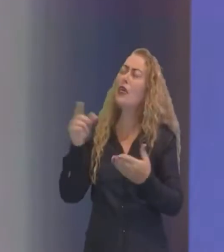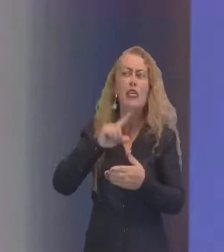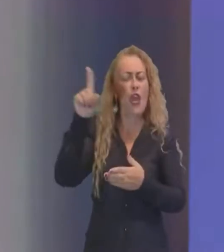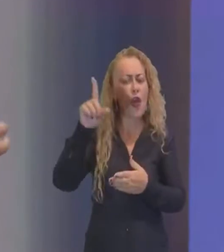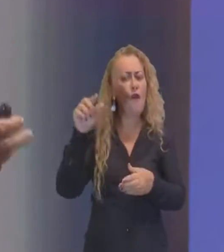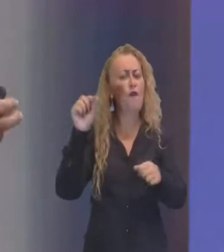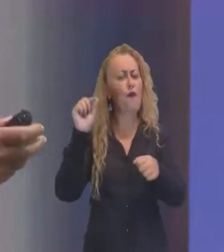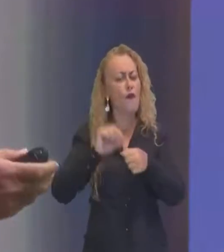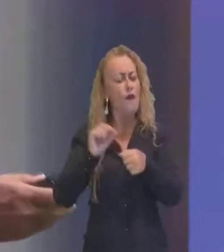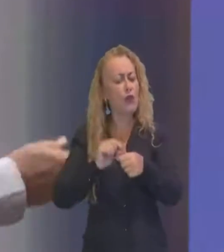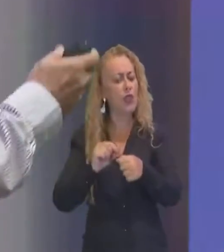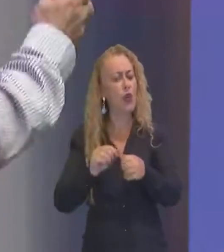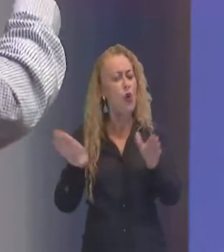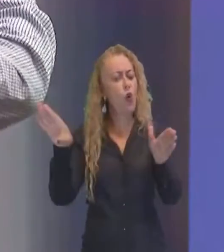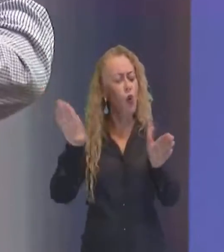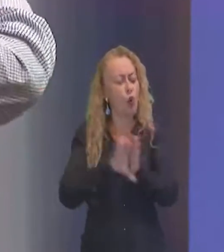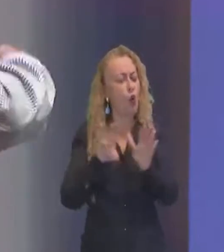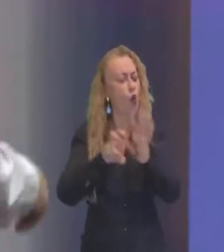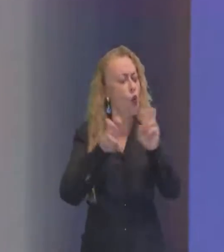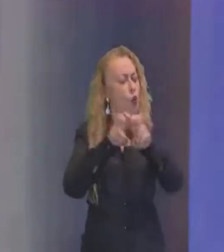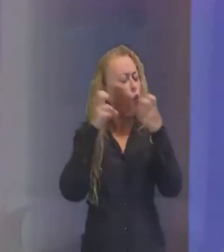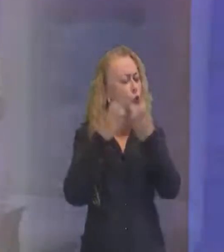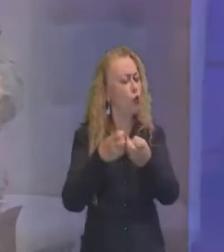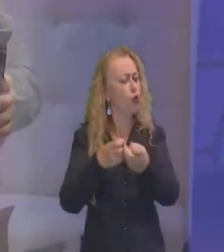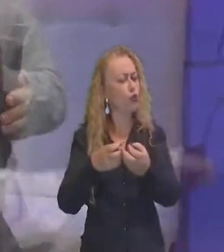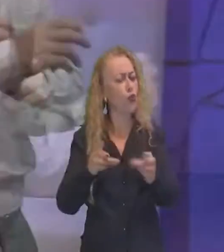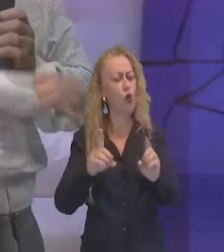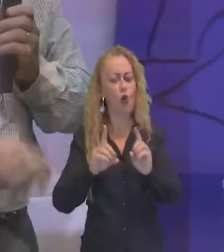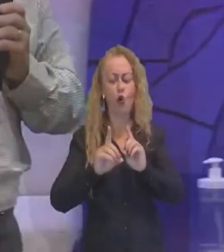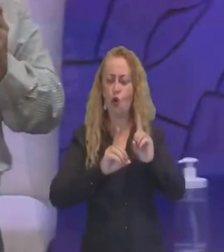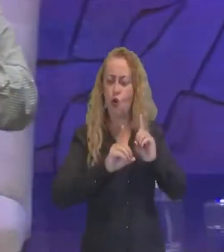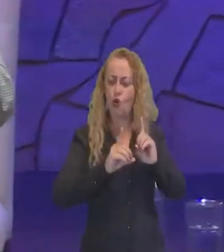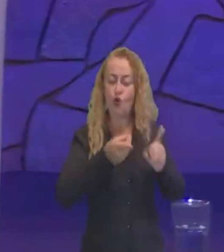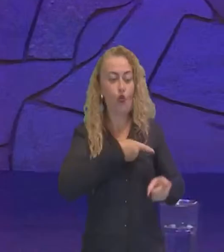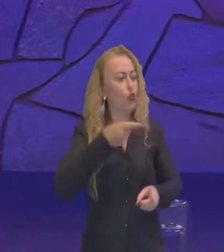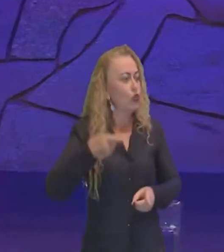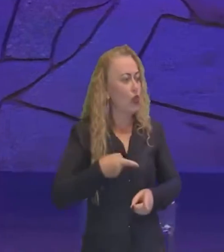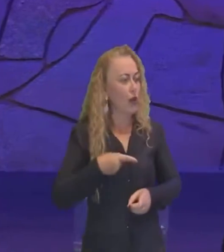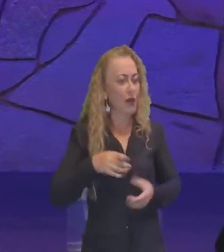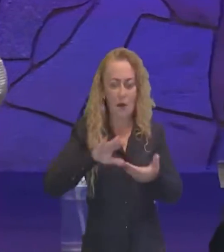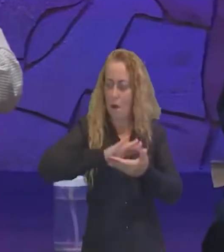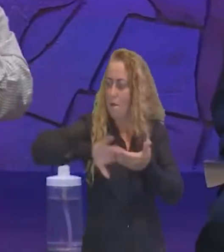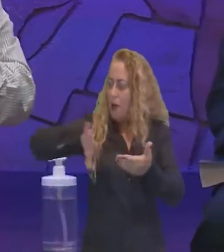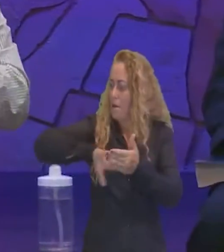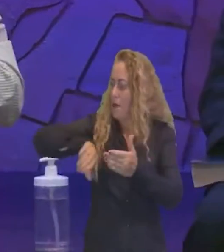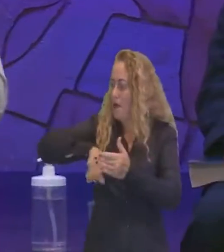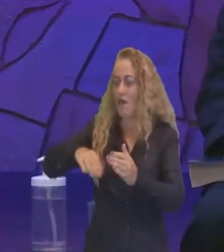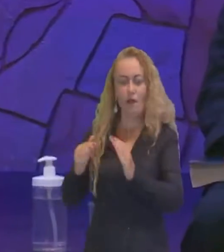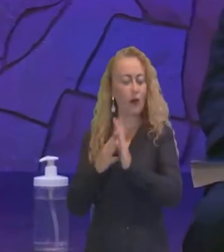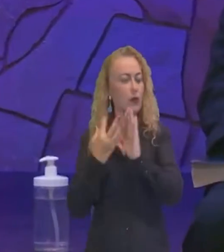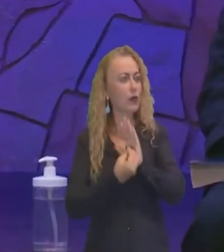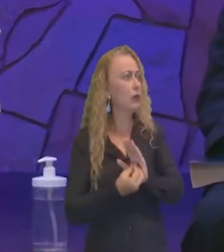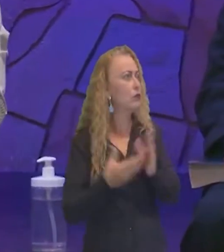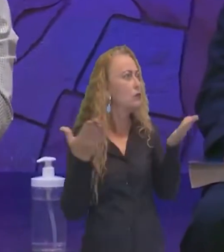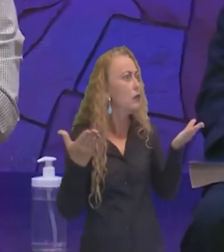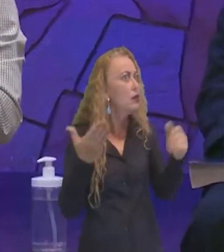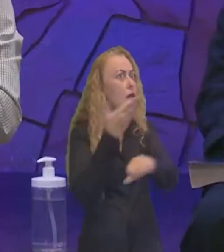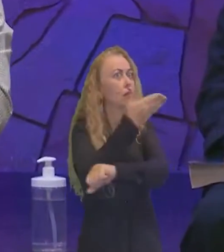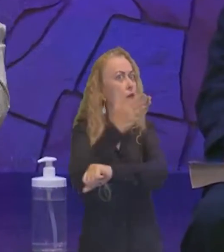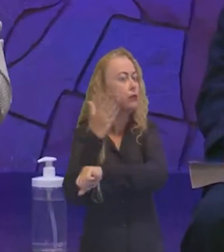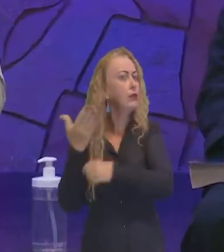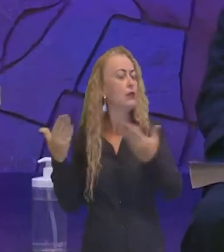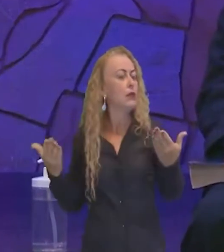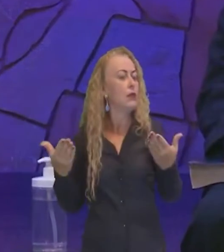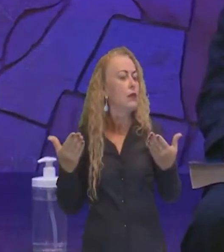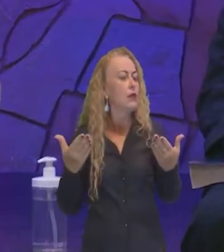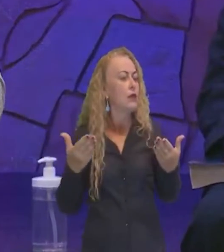isso, no final do culto, os diáconos vão me chamar lá num canto e vão botar para fora da igreja? E além do mais, Deus, eu vou falar isso, sabe do quê?